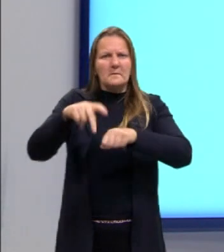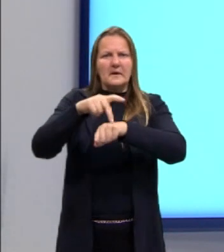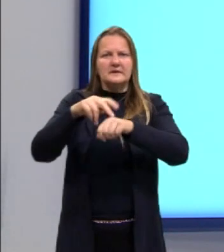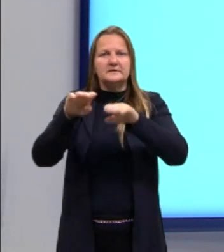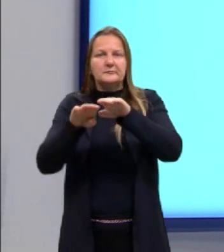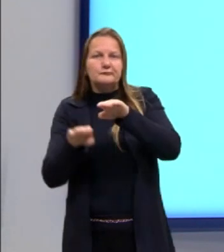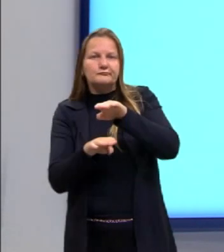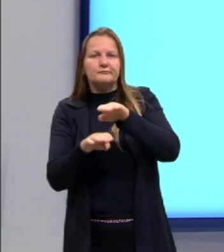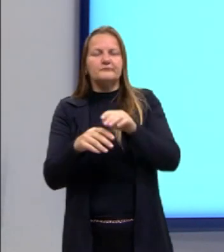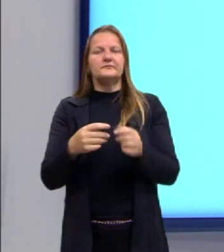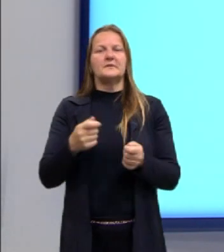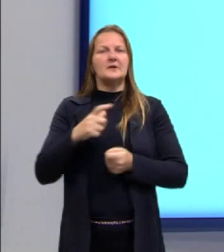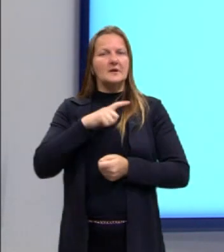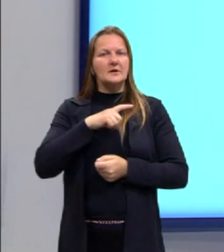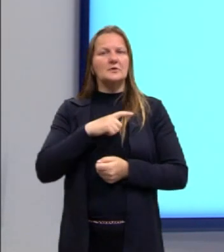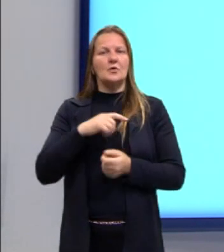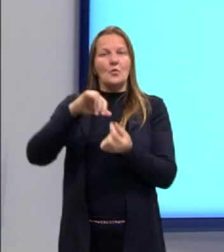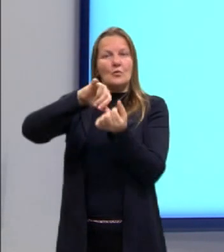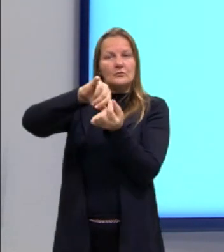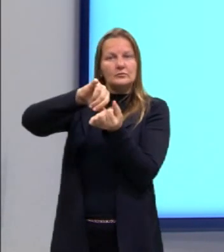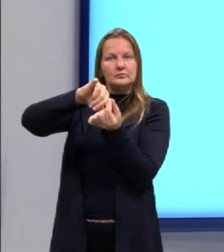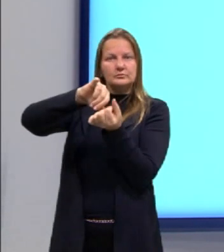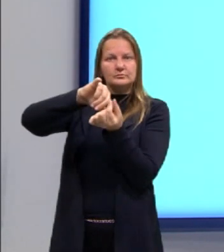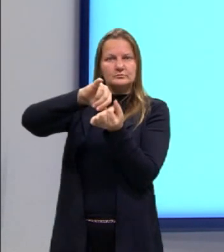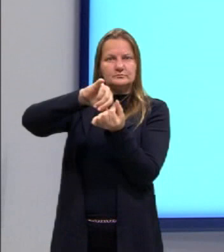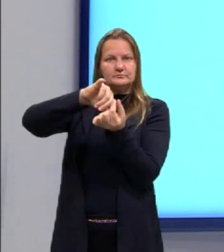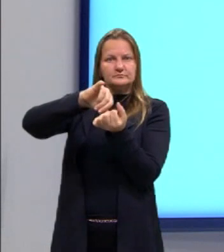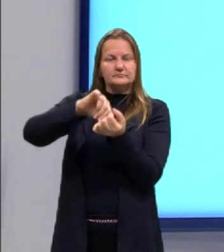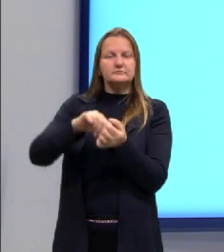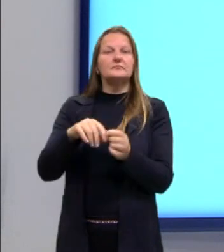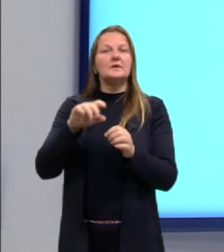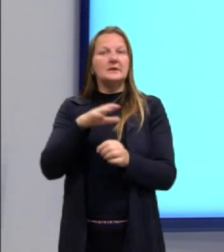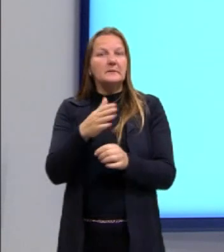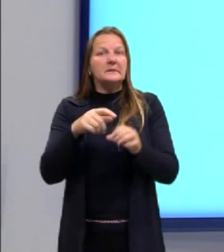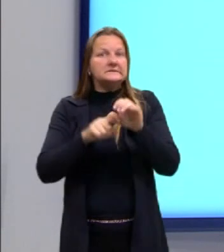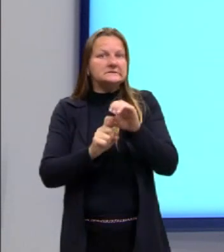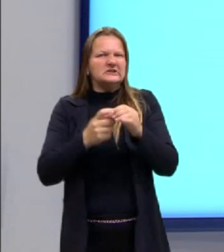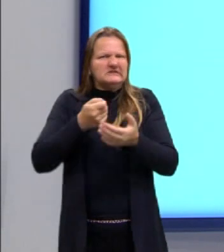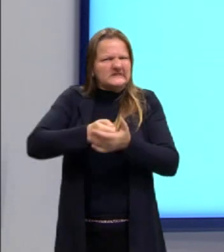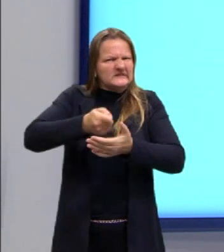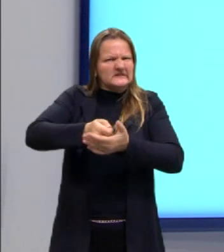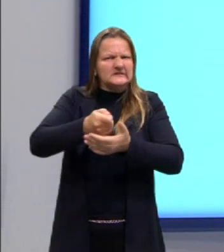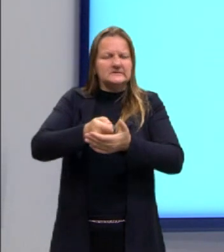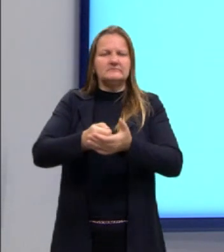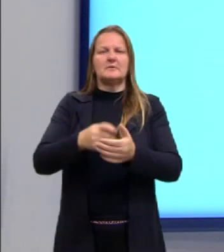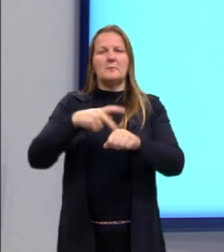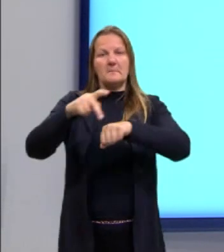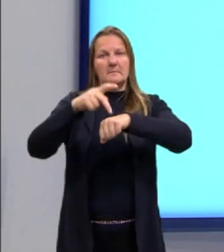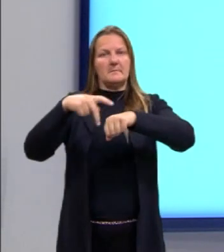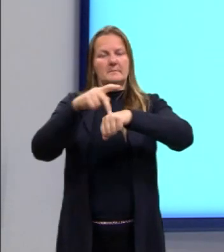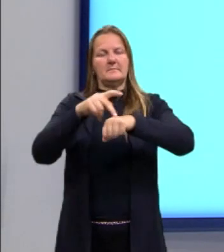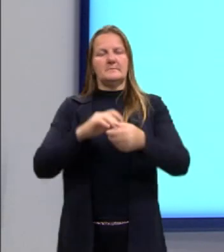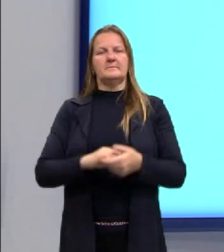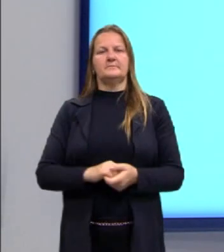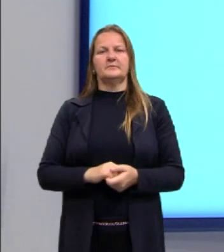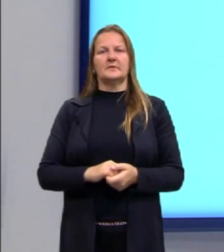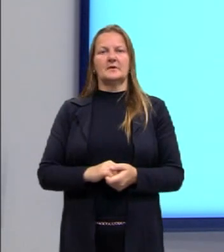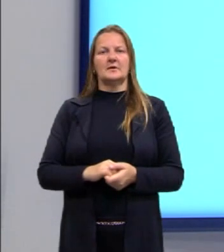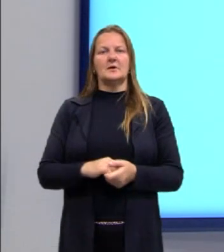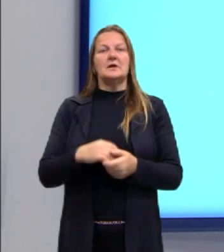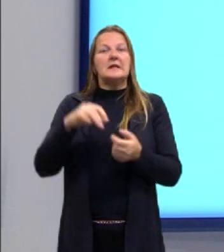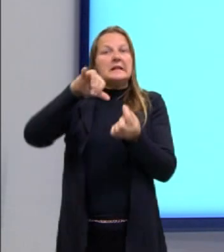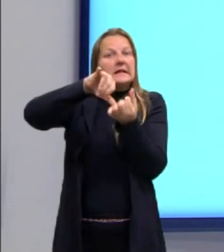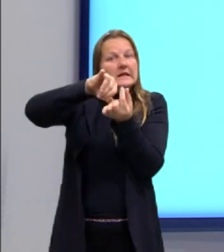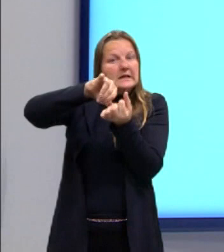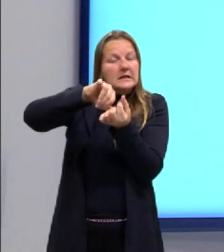toda uma questão de que o capitalismo né ele depende disso então a gente sabe que no capitalismo os ricos né